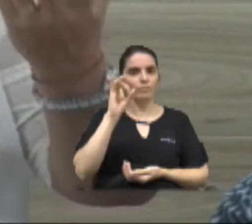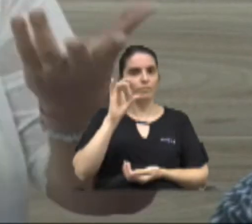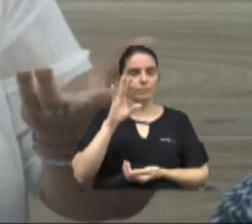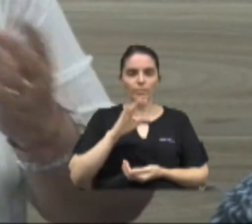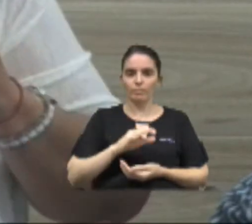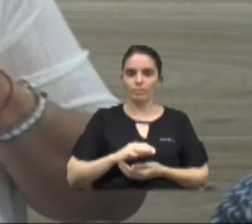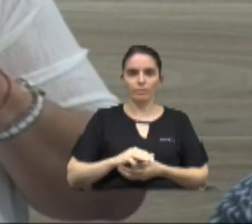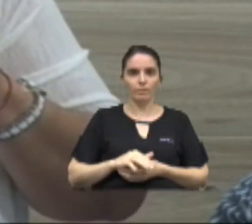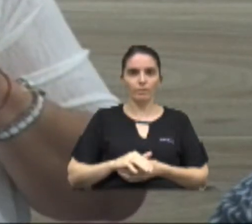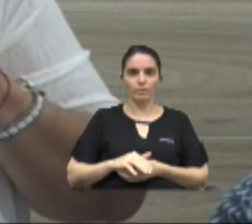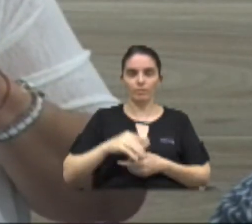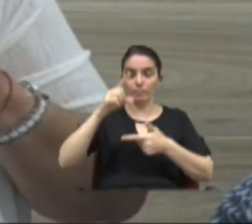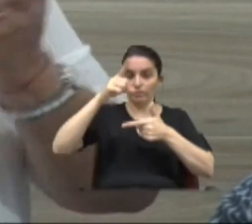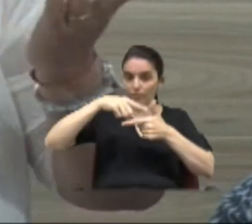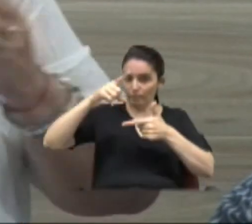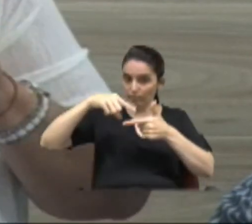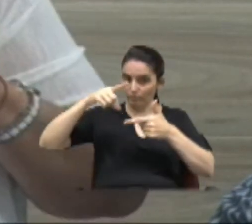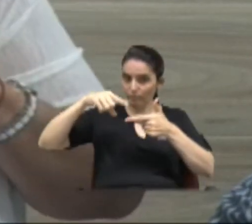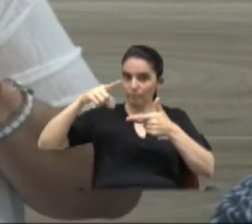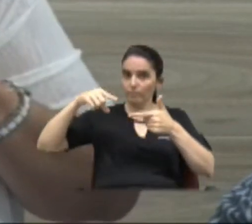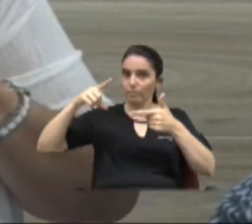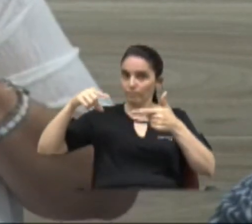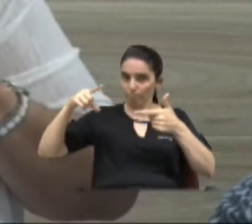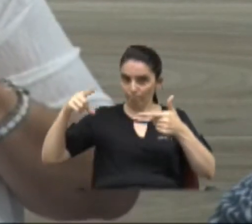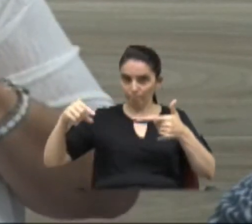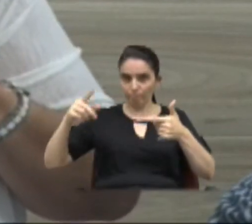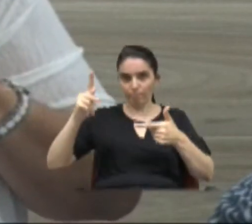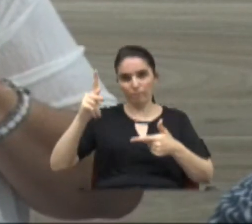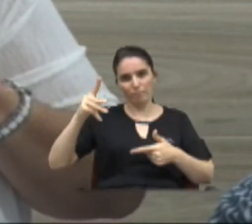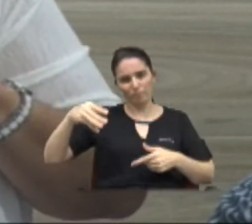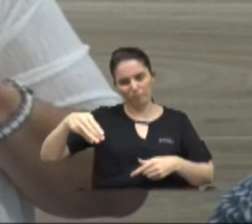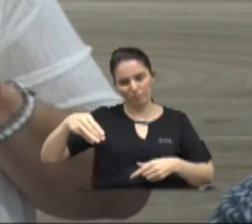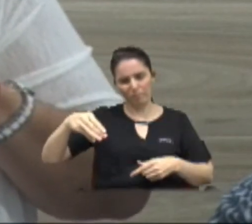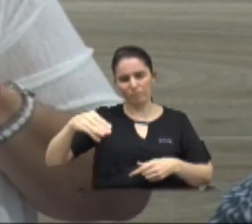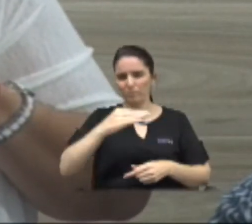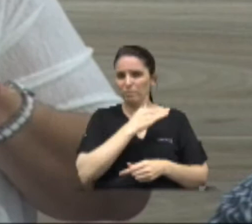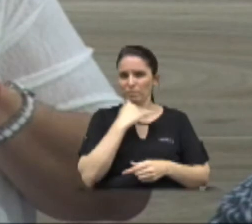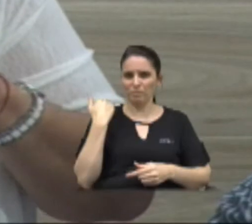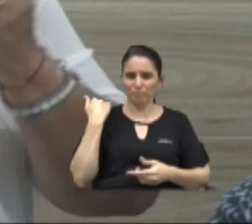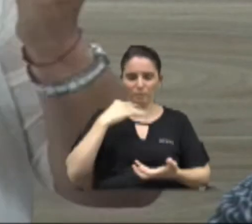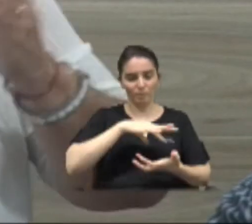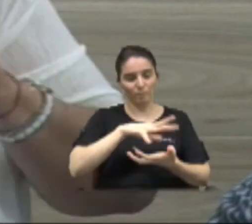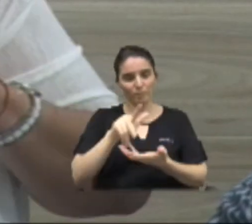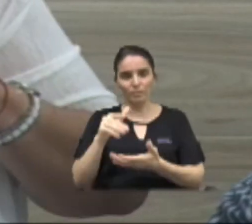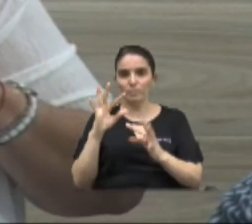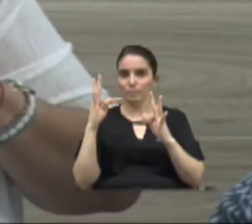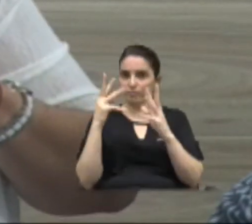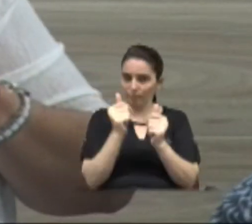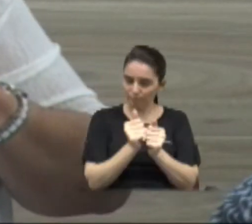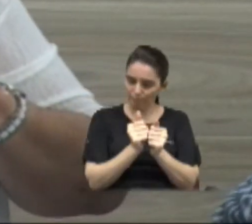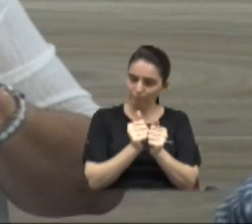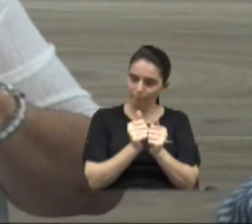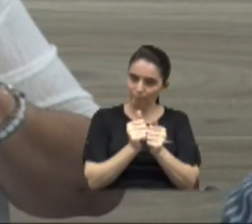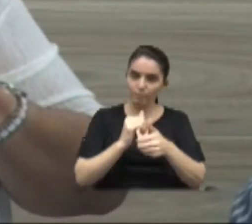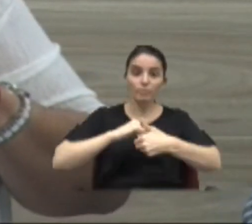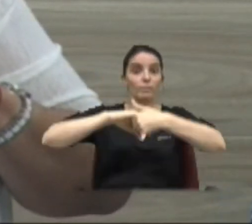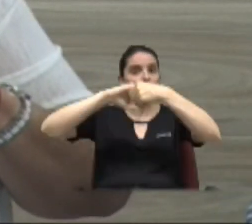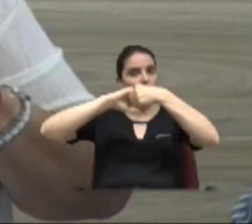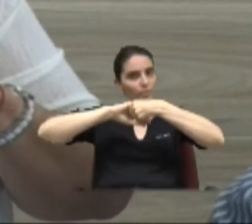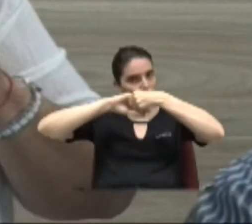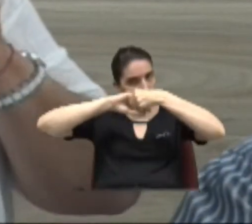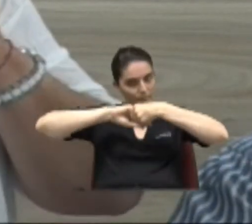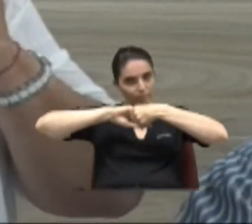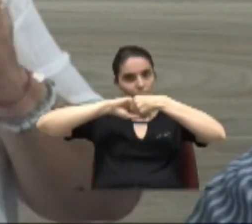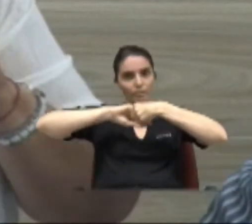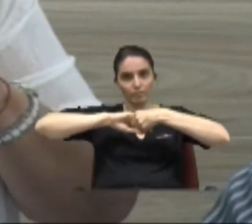numa estatística que a gente sabe disso, como a polícia que mais morre no mundo. Né? Então fica realmente os parabéns,